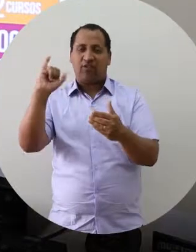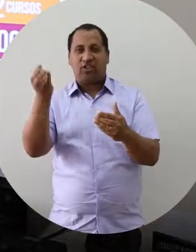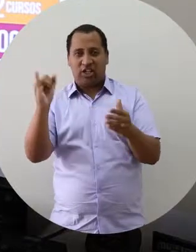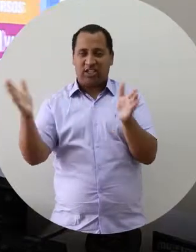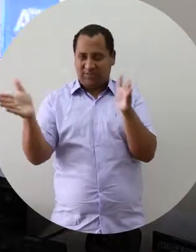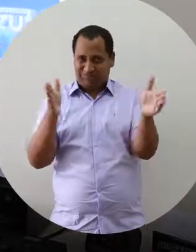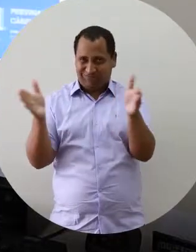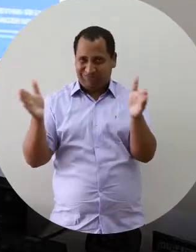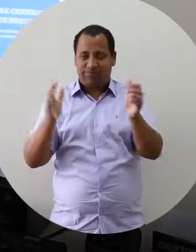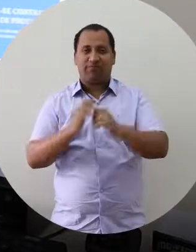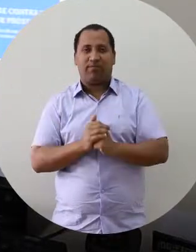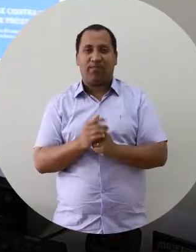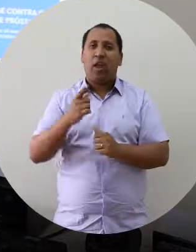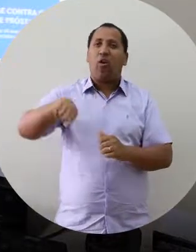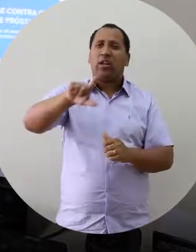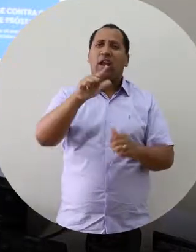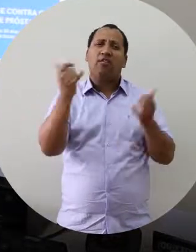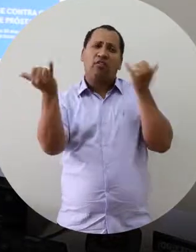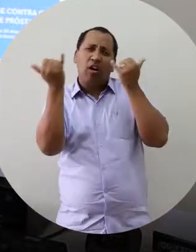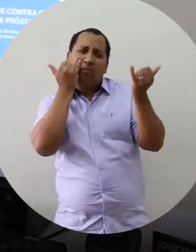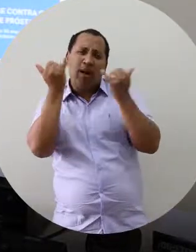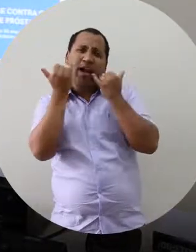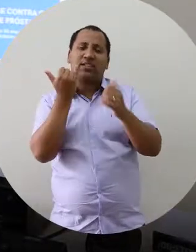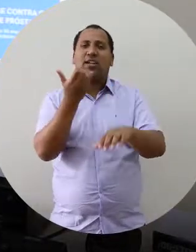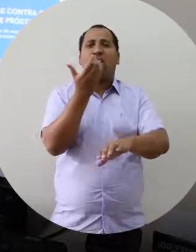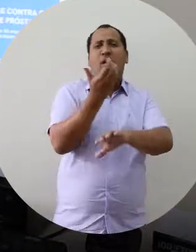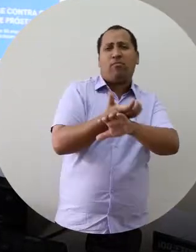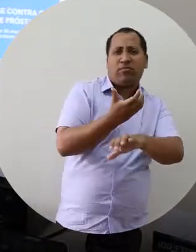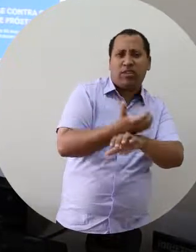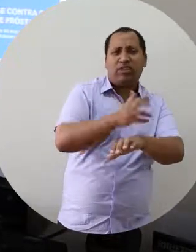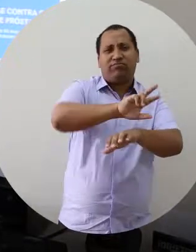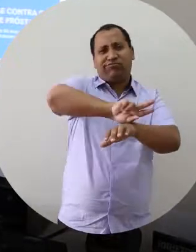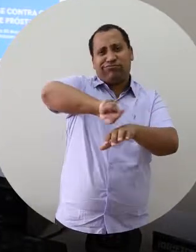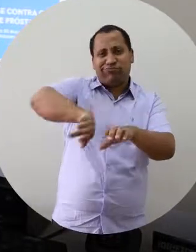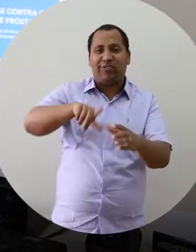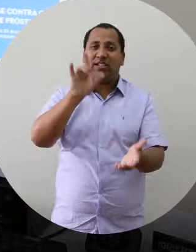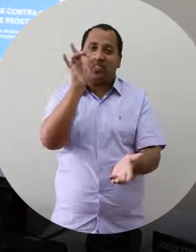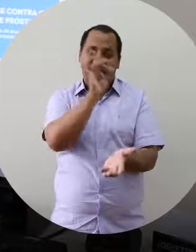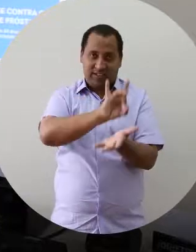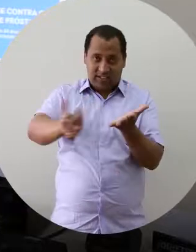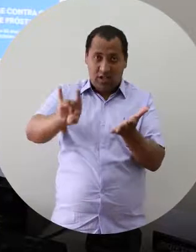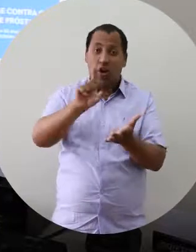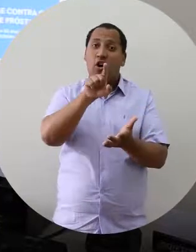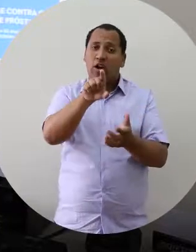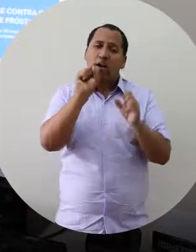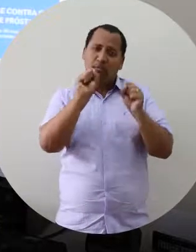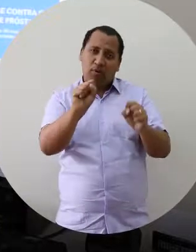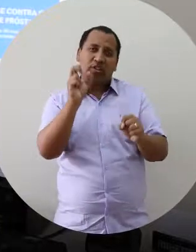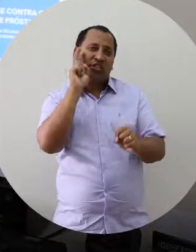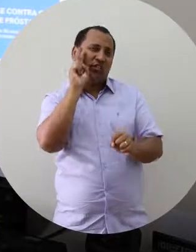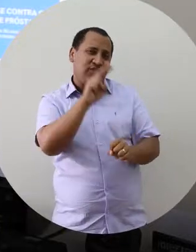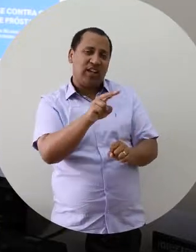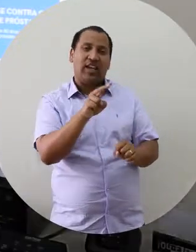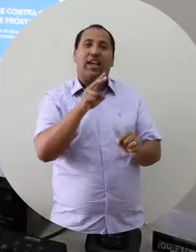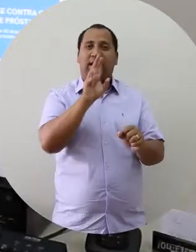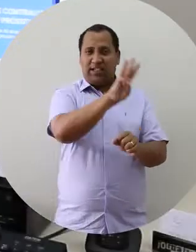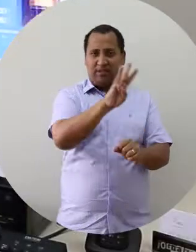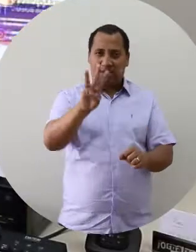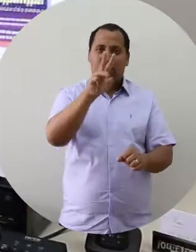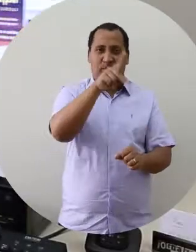de 2019. Informações sobre os componentes curriculares e os detalhes da inscrição devem ser conferidos no site do PPG